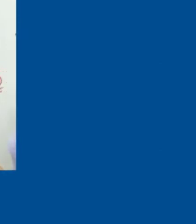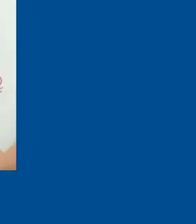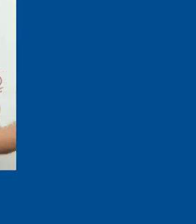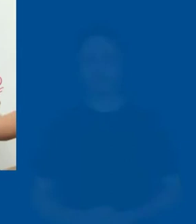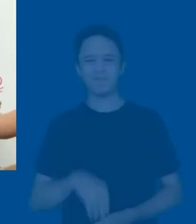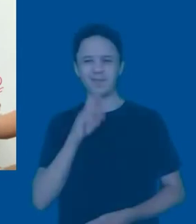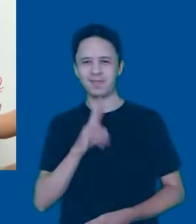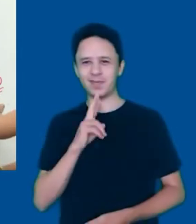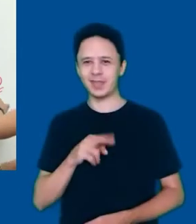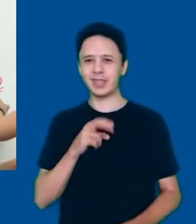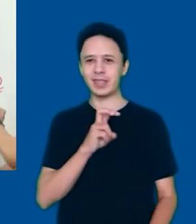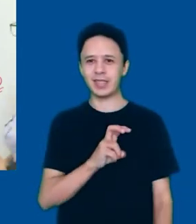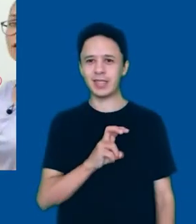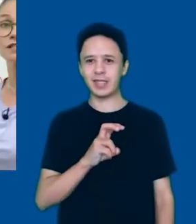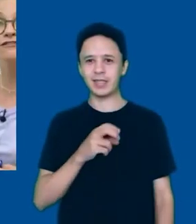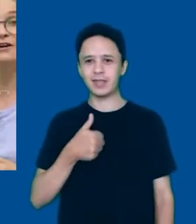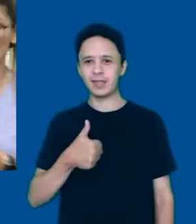Que vai dar